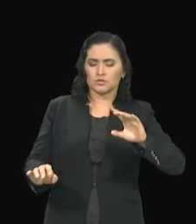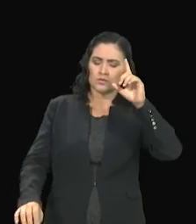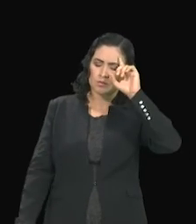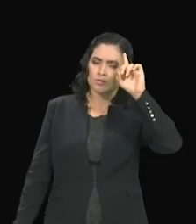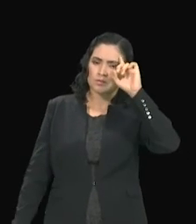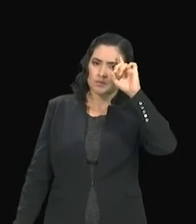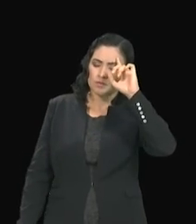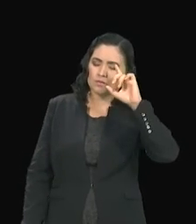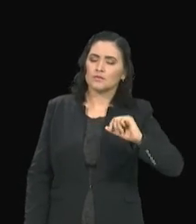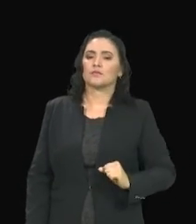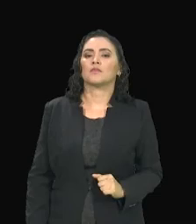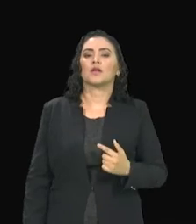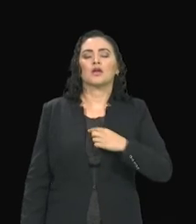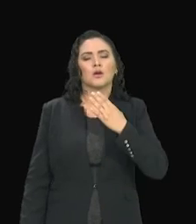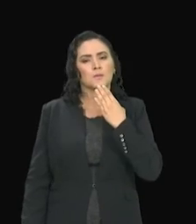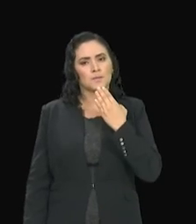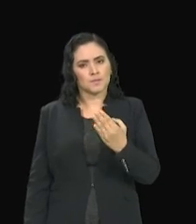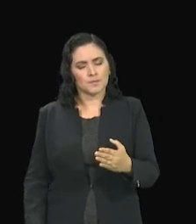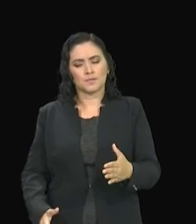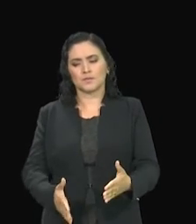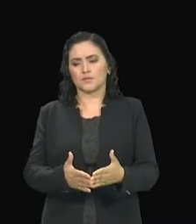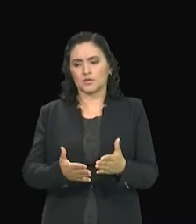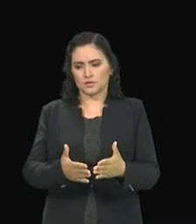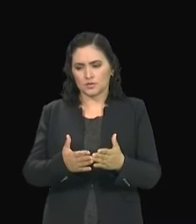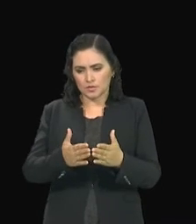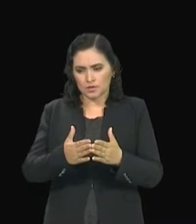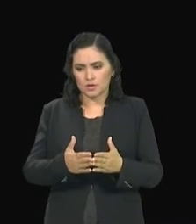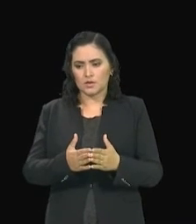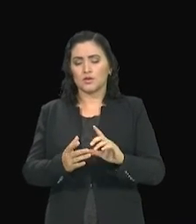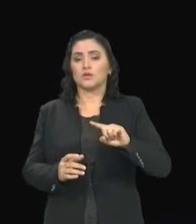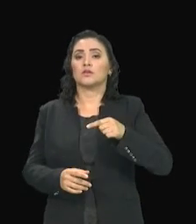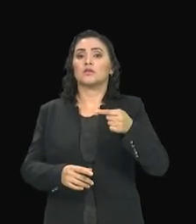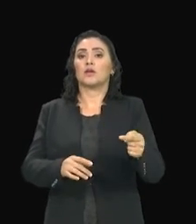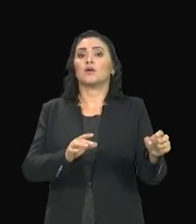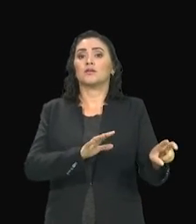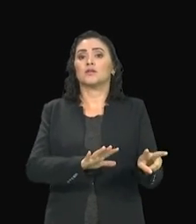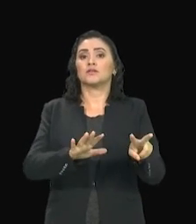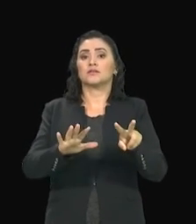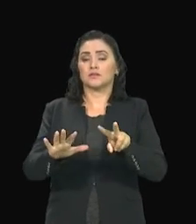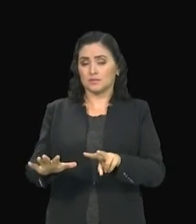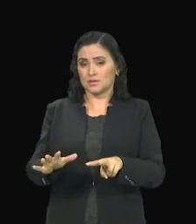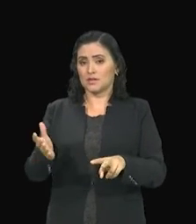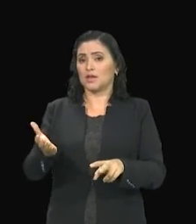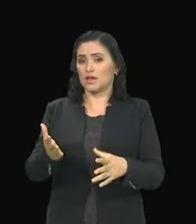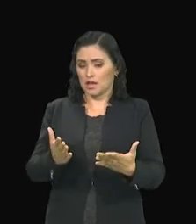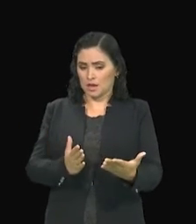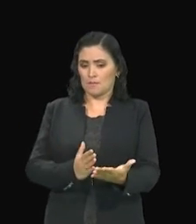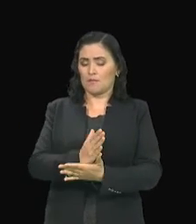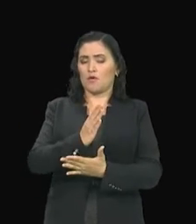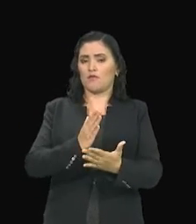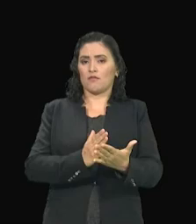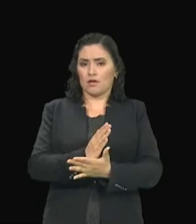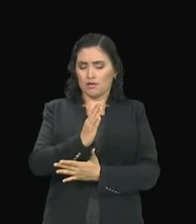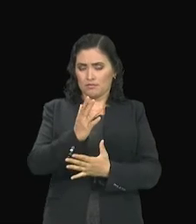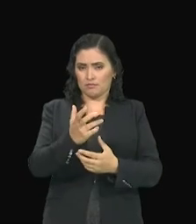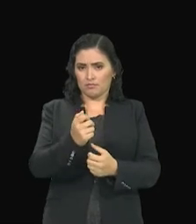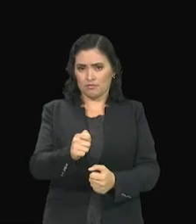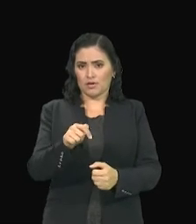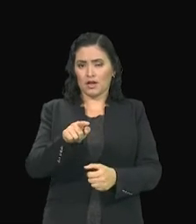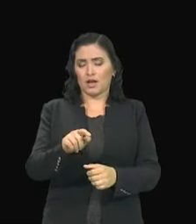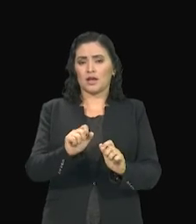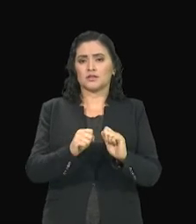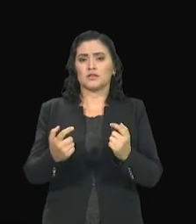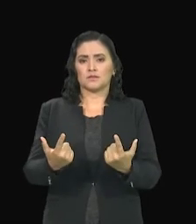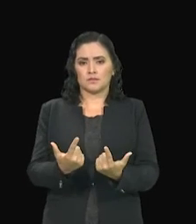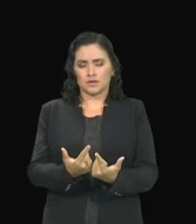requerimento pedindo essa providência, que na próxima semana eu quero estar aprovando aí para o governo do estado, de atenção especial para o município de